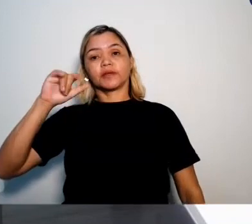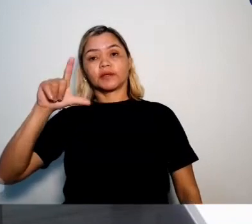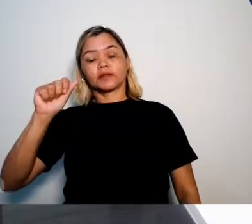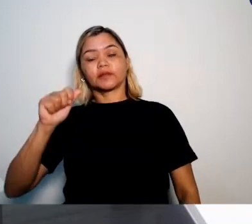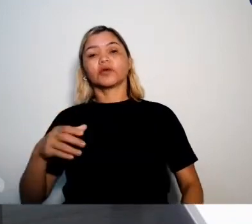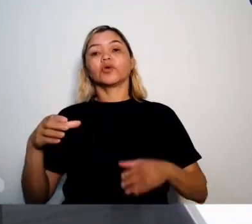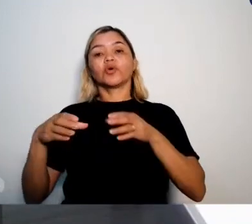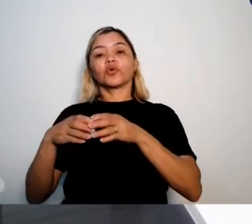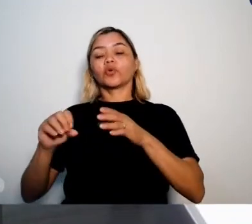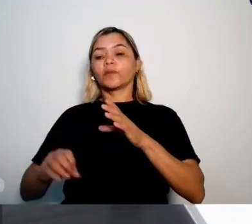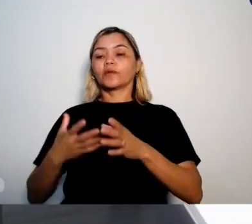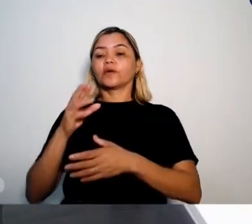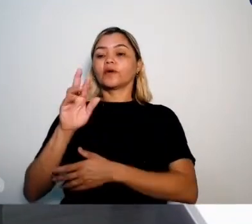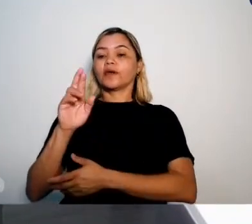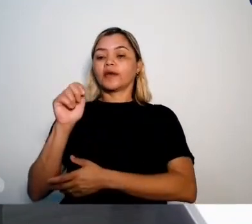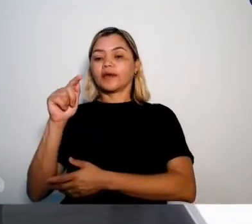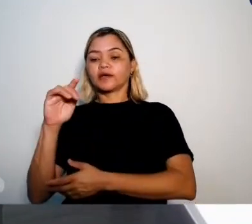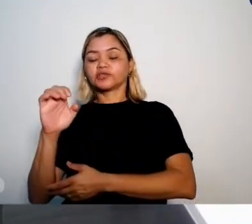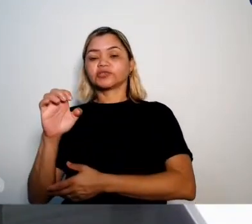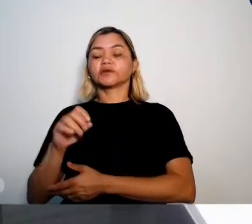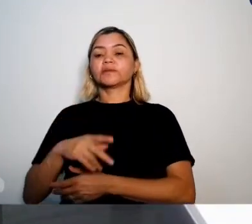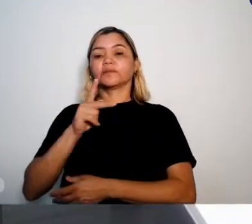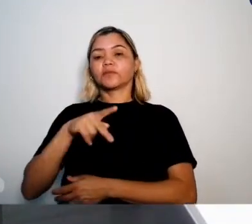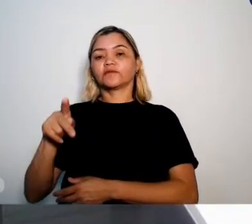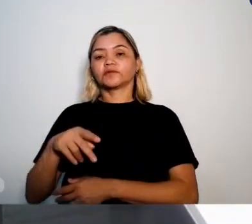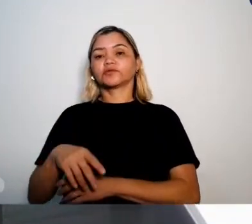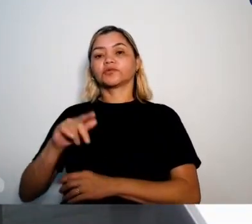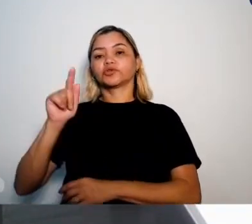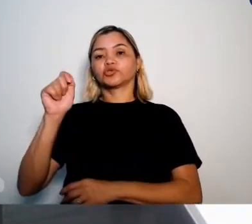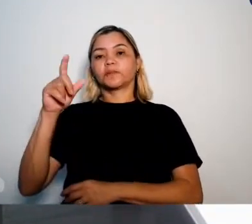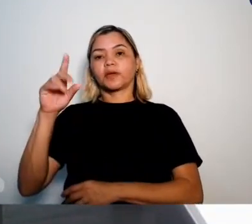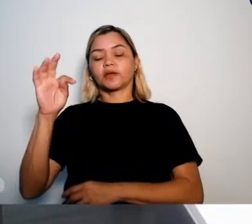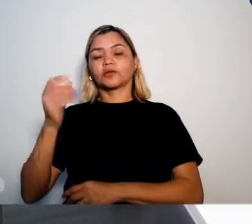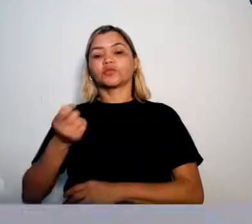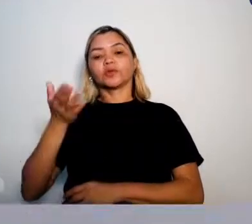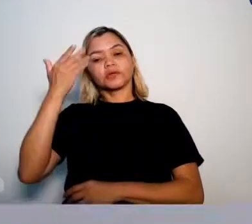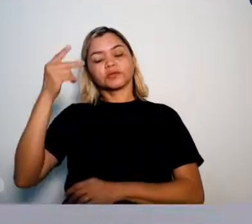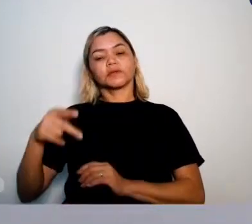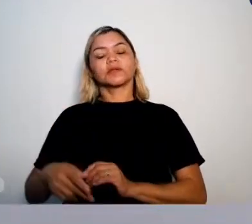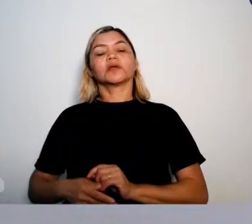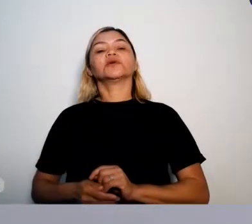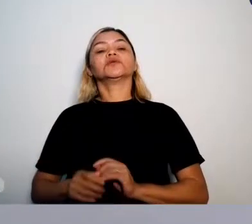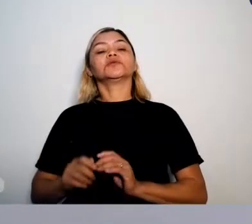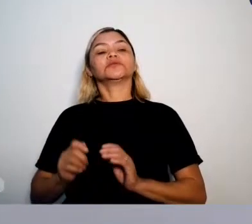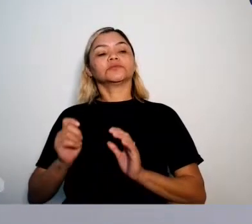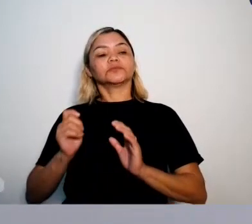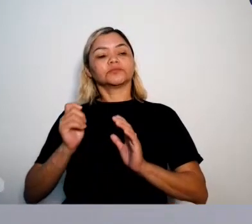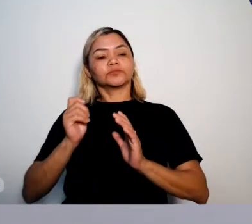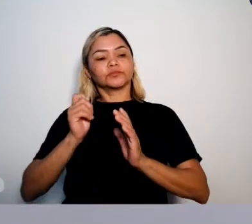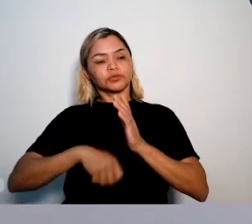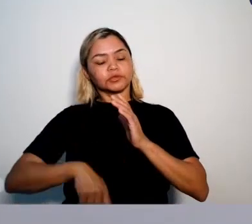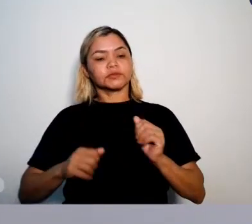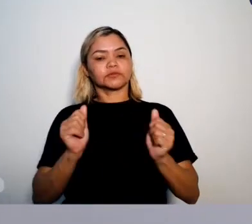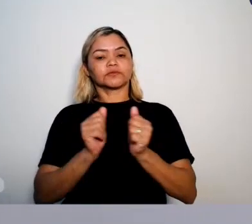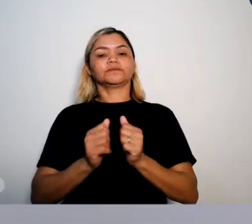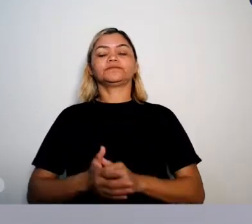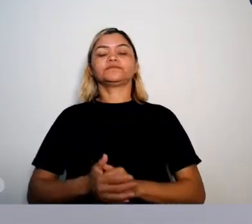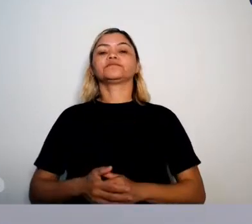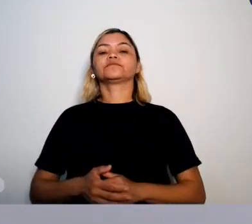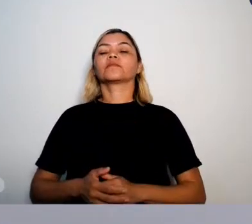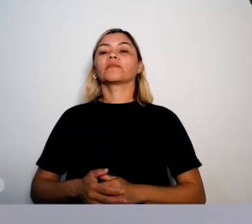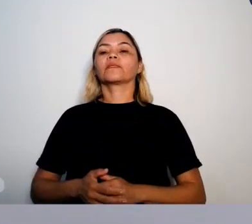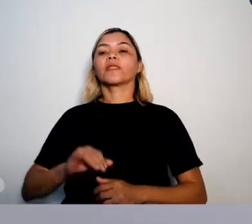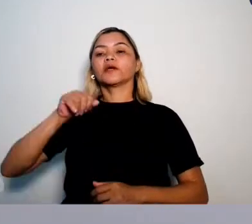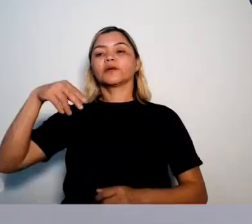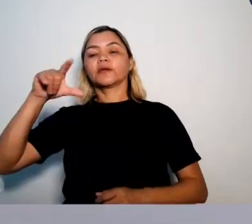a professora Gilberto, e poder assinar essa justa homenagem. Consulta a autora da matéria, vereadora Jamila.